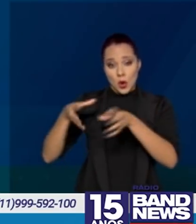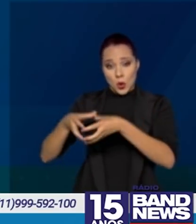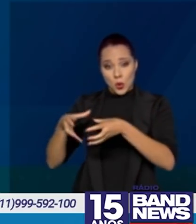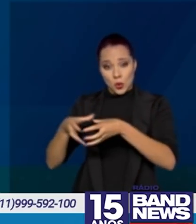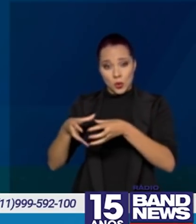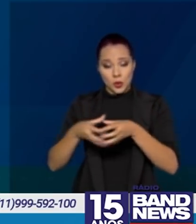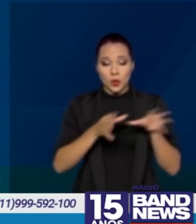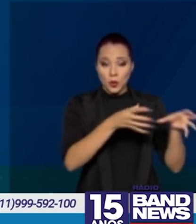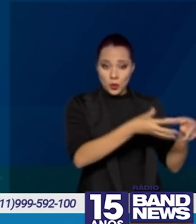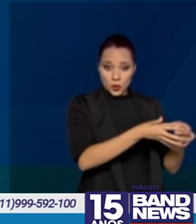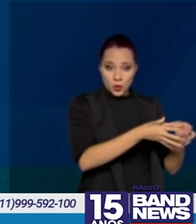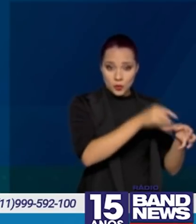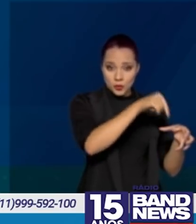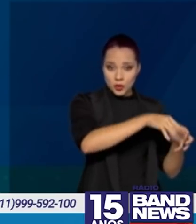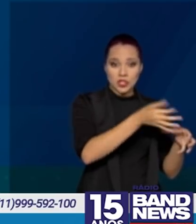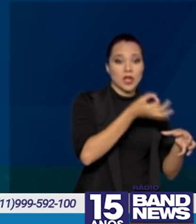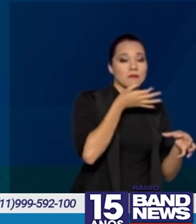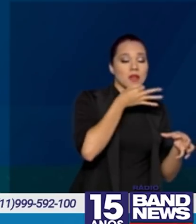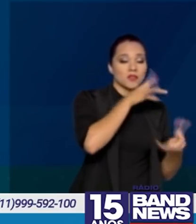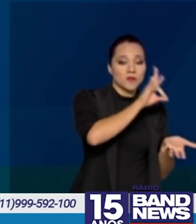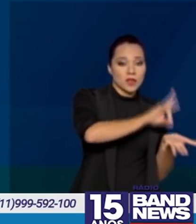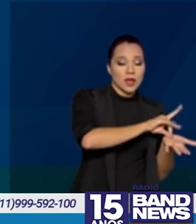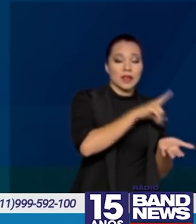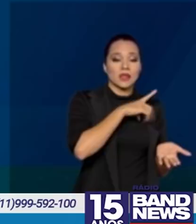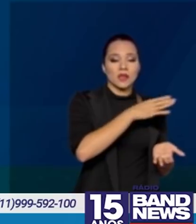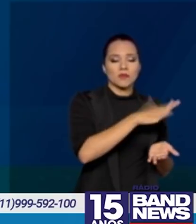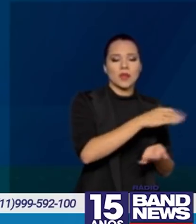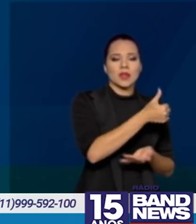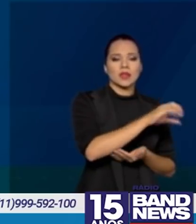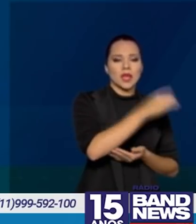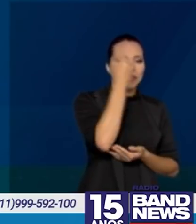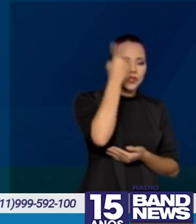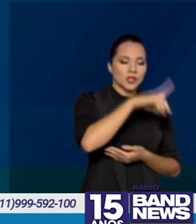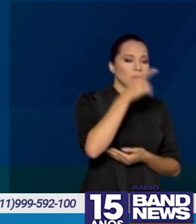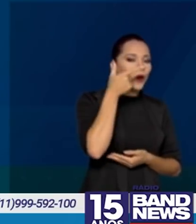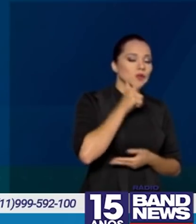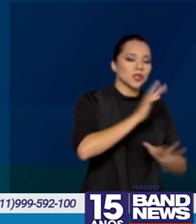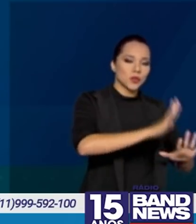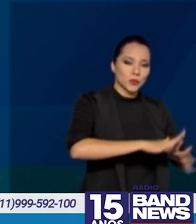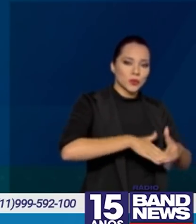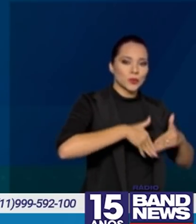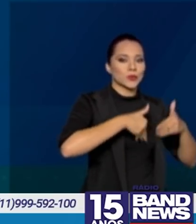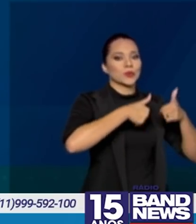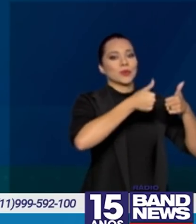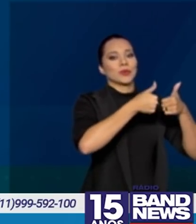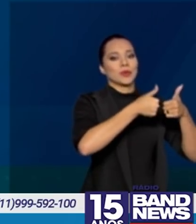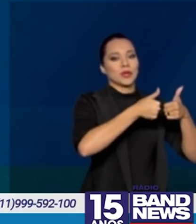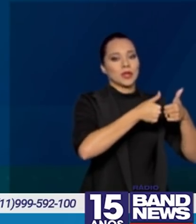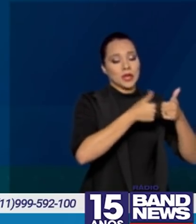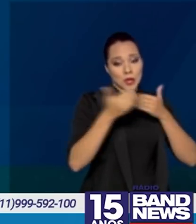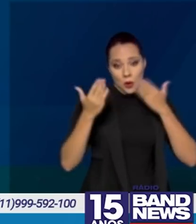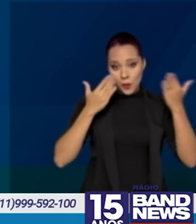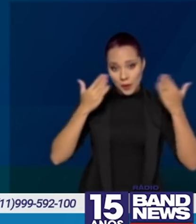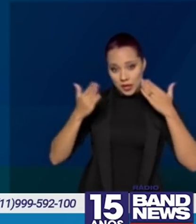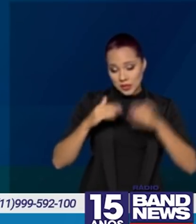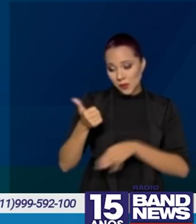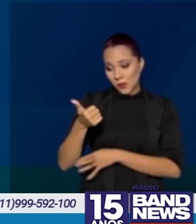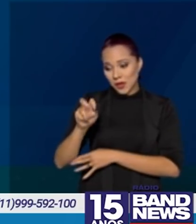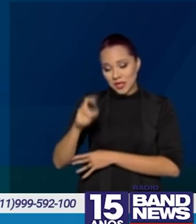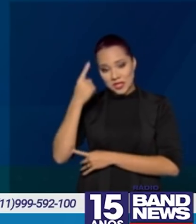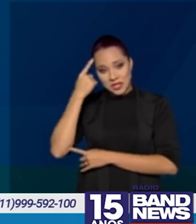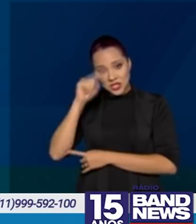do Remdesivir levaram, em média, 10 dias para se recuperar, né, uma mediana de 10 dias, em comparação com 15